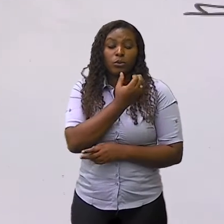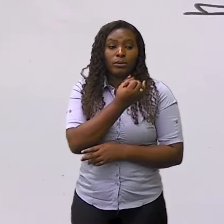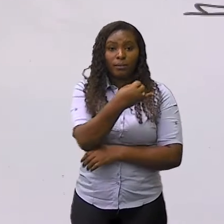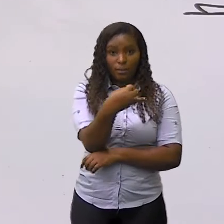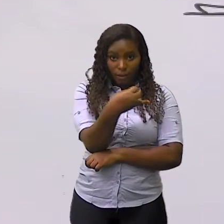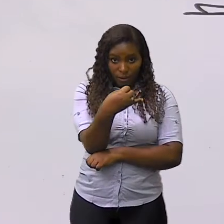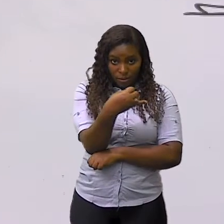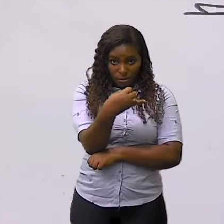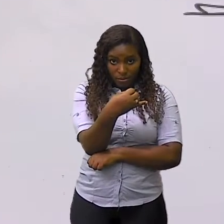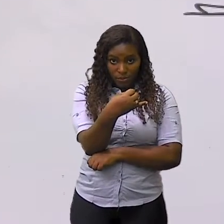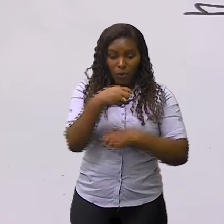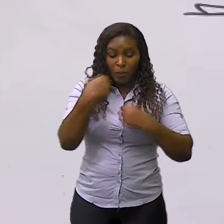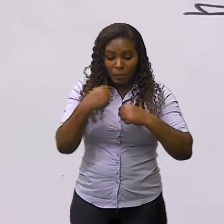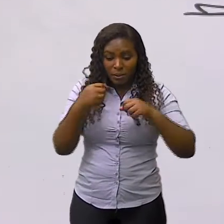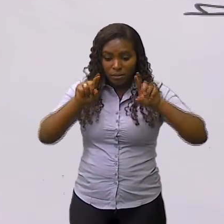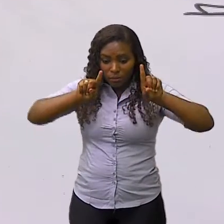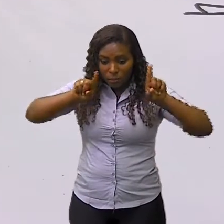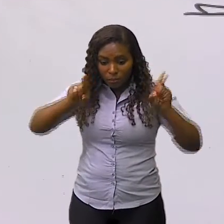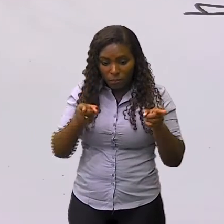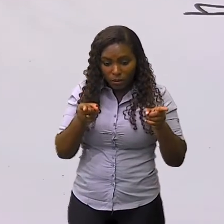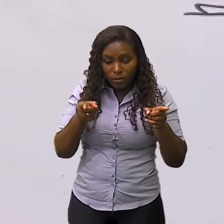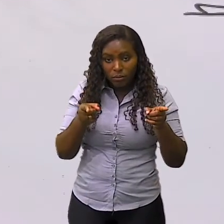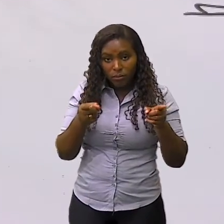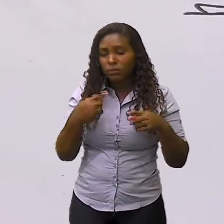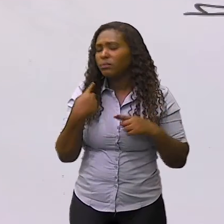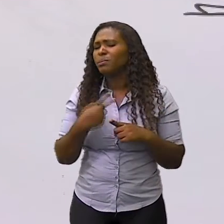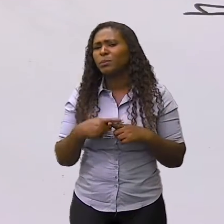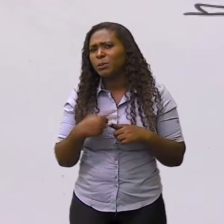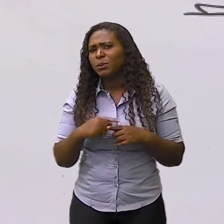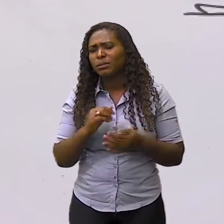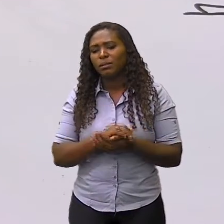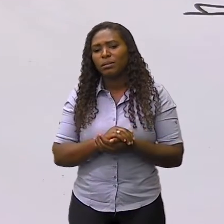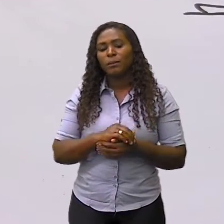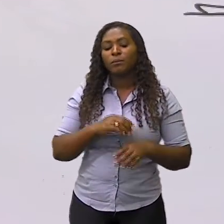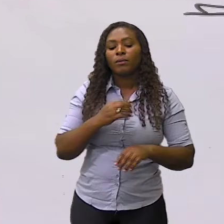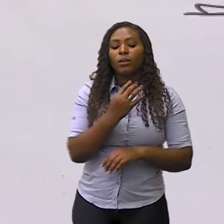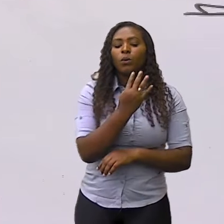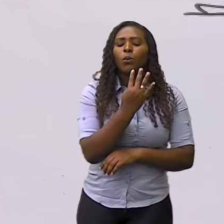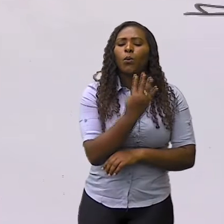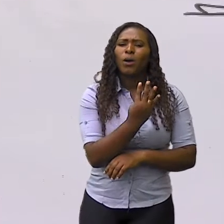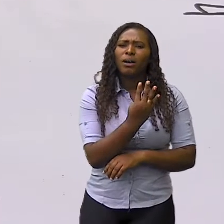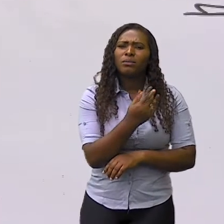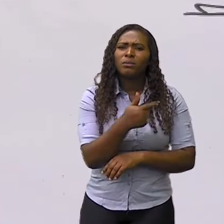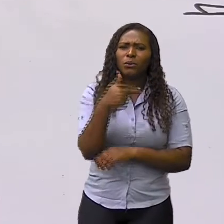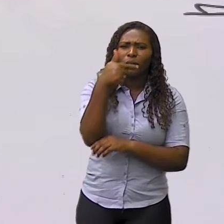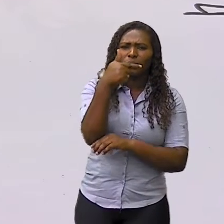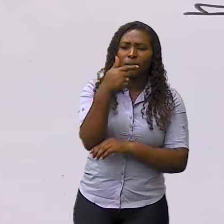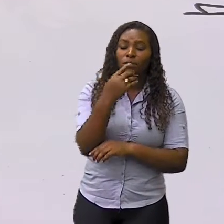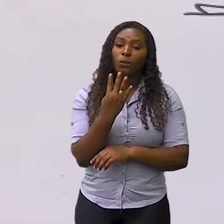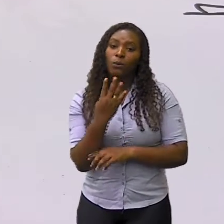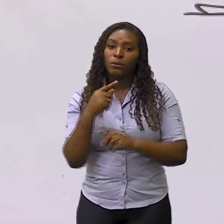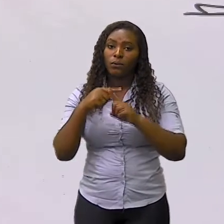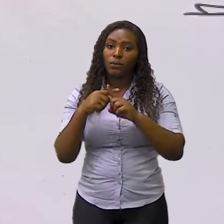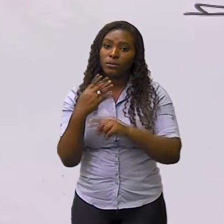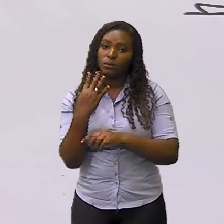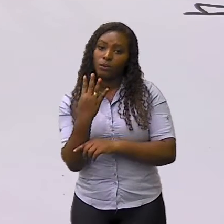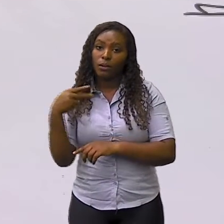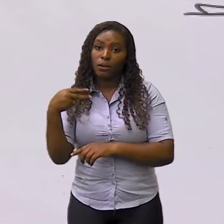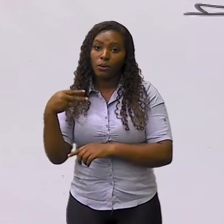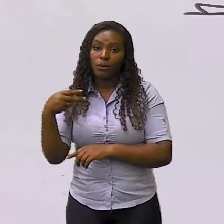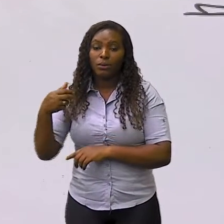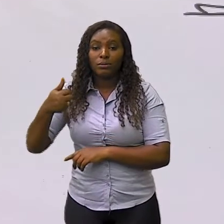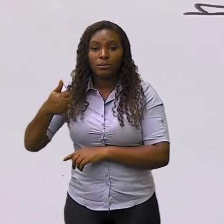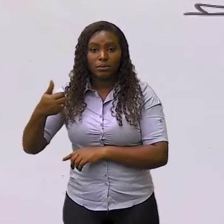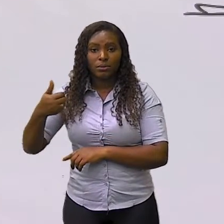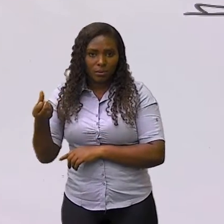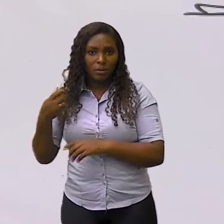menos x ao quadrado mais 4x menos 2.